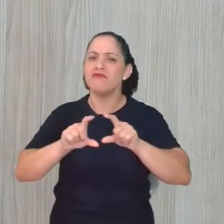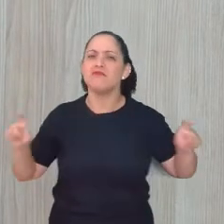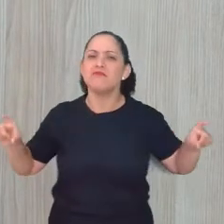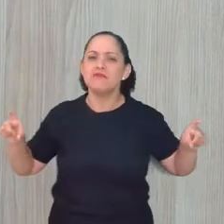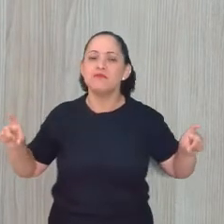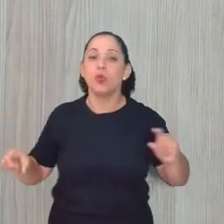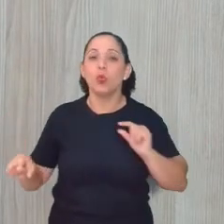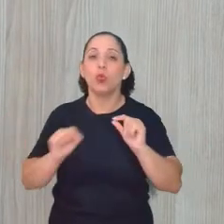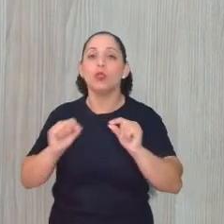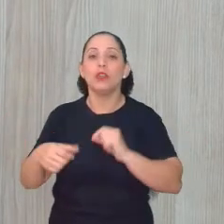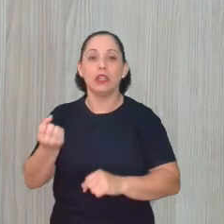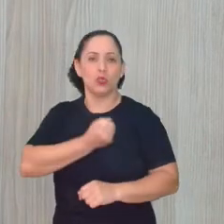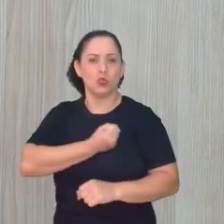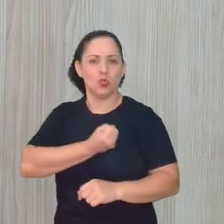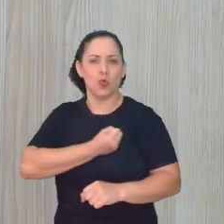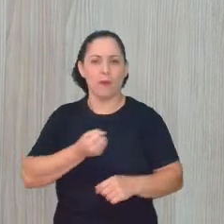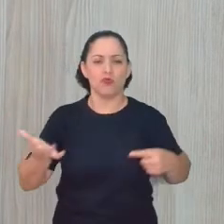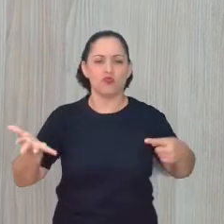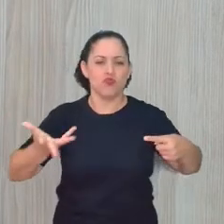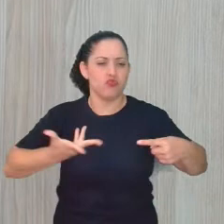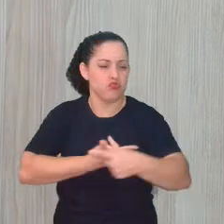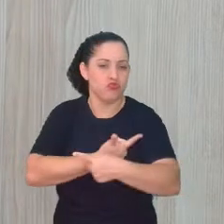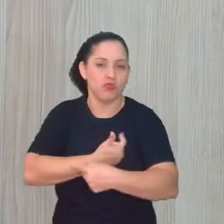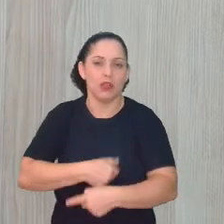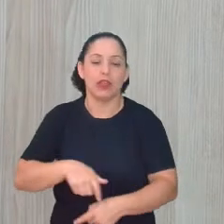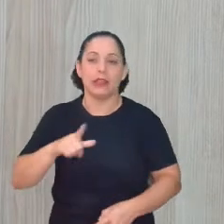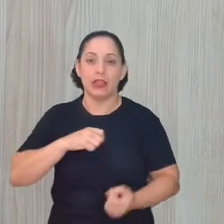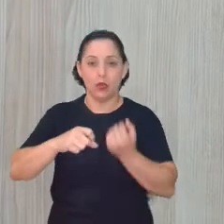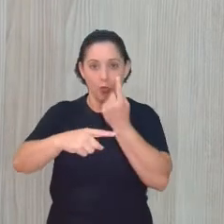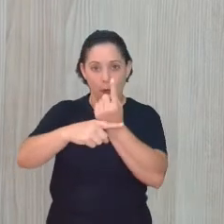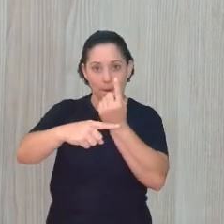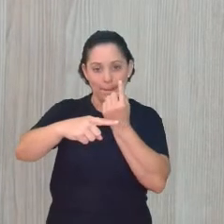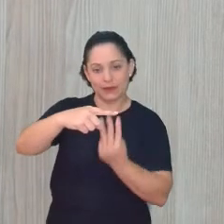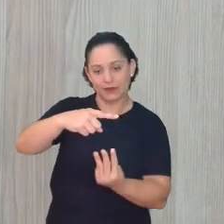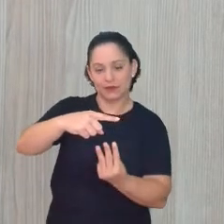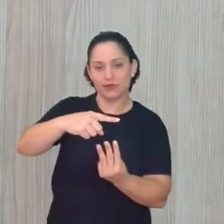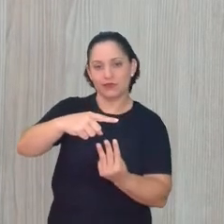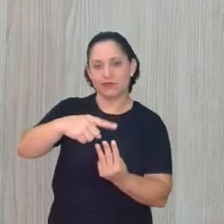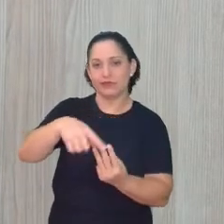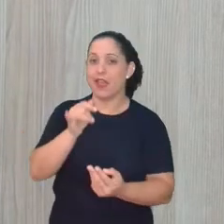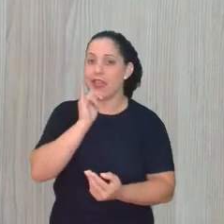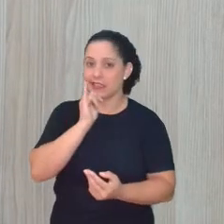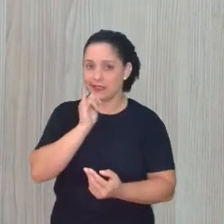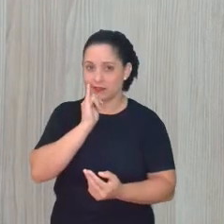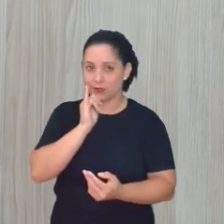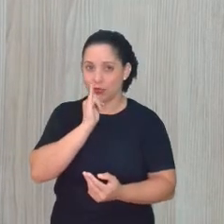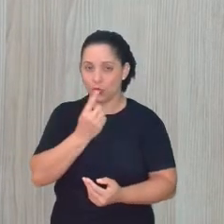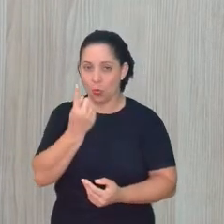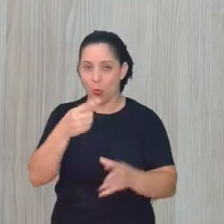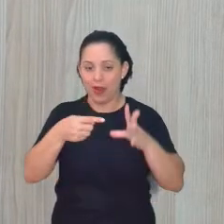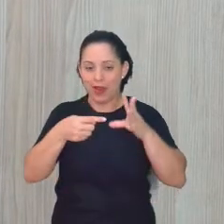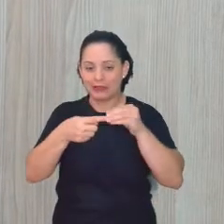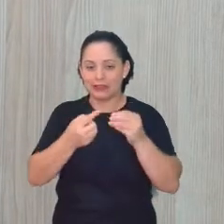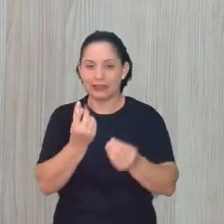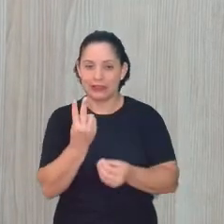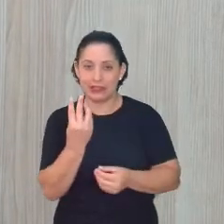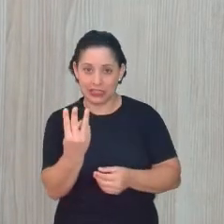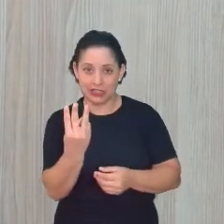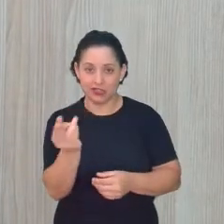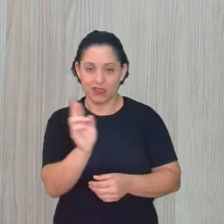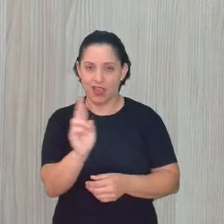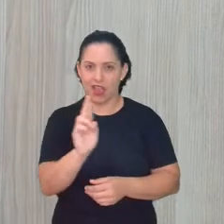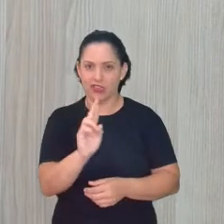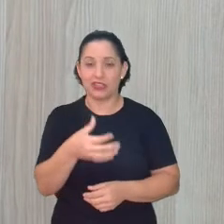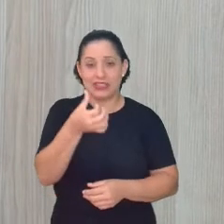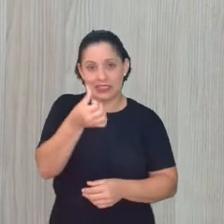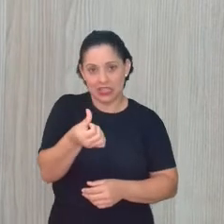de múltiplos, né? A gente percebeu que tem 1 para 3. Então, o exemplo de Pedro falou que uma caneta custa R$3, 6